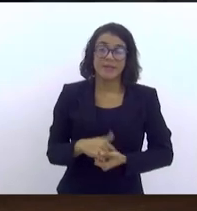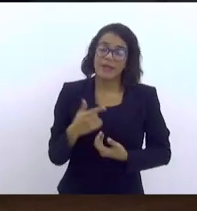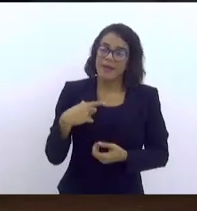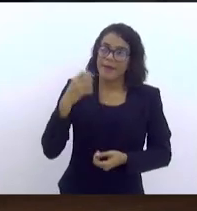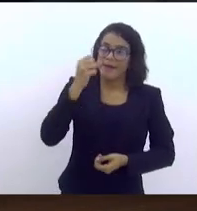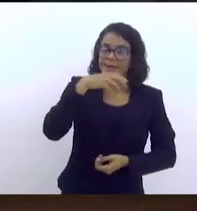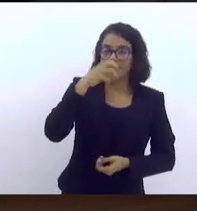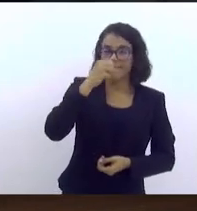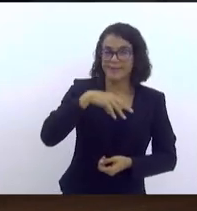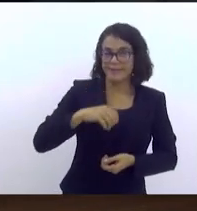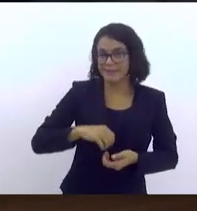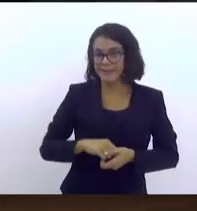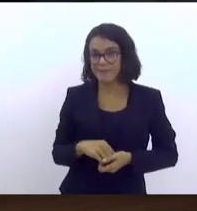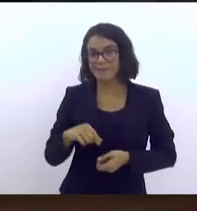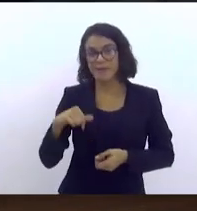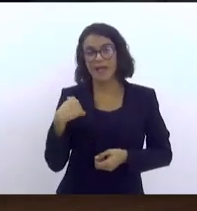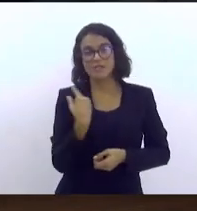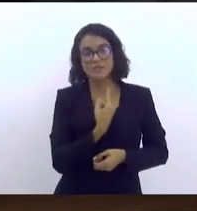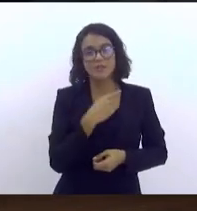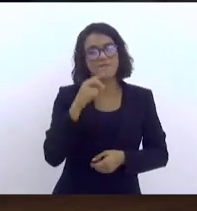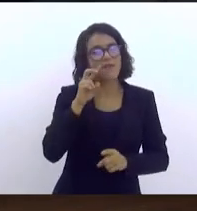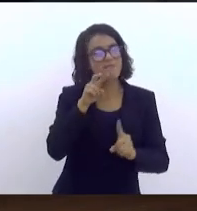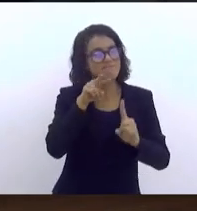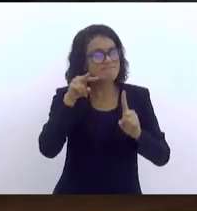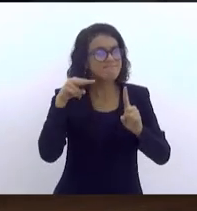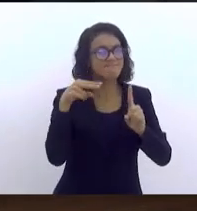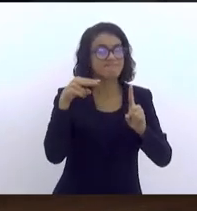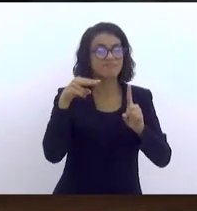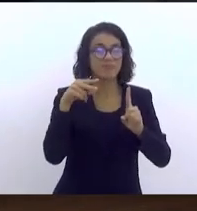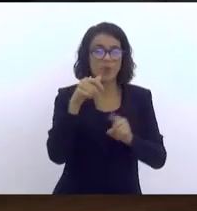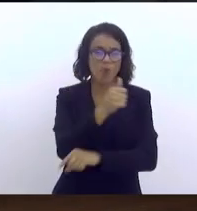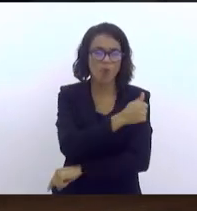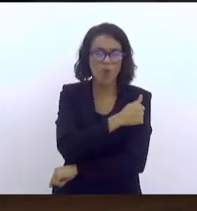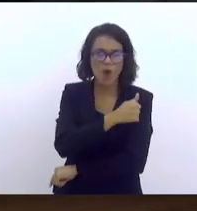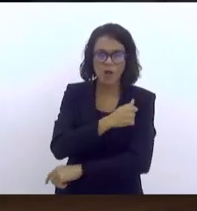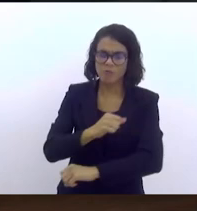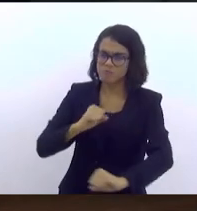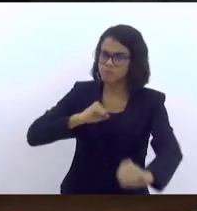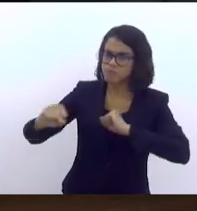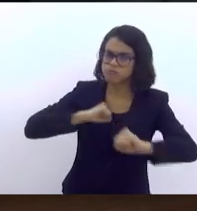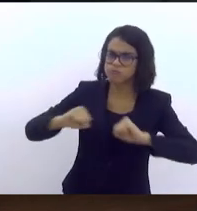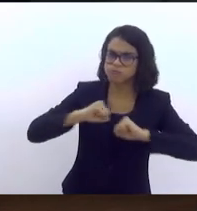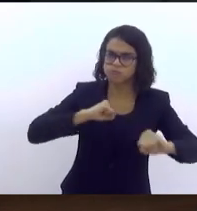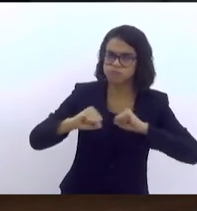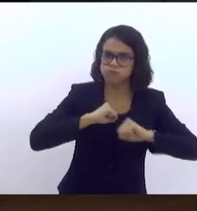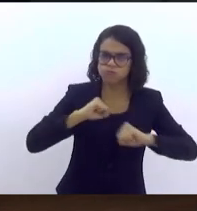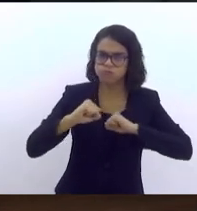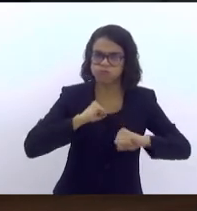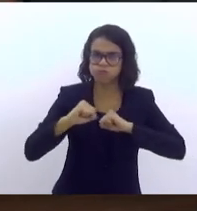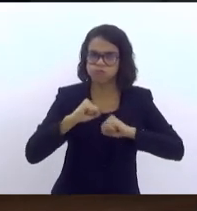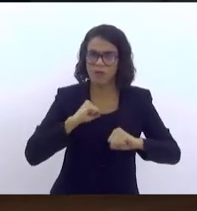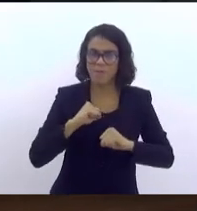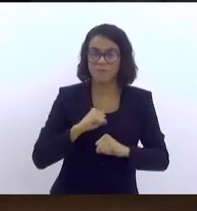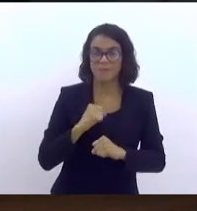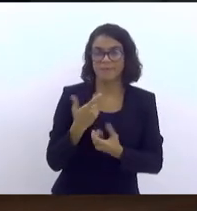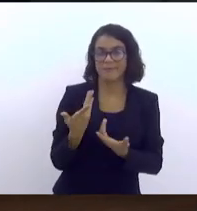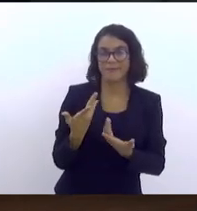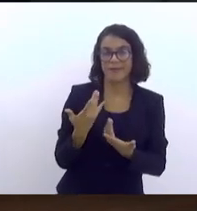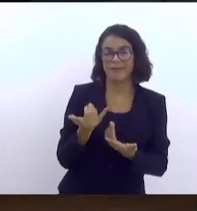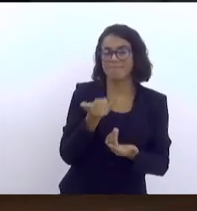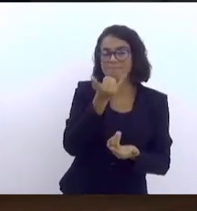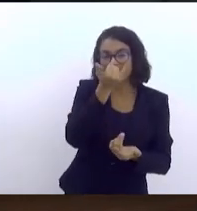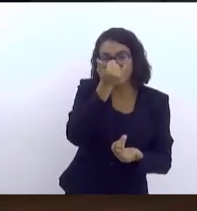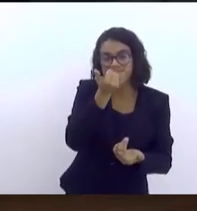absurdo a gente vê por exemplo porque se um aluno se revolta o suficiente a ponto de cometer a tragédia